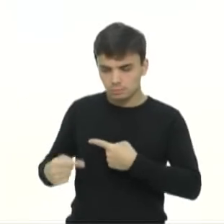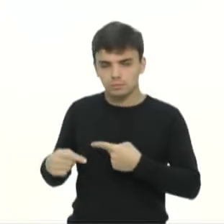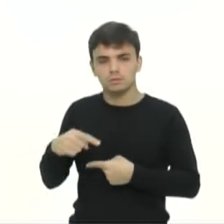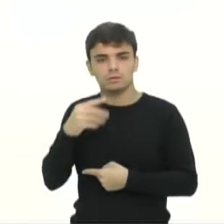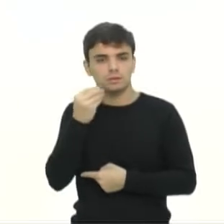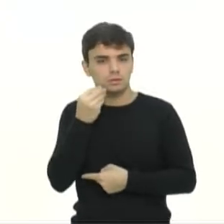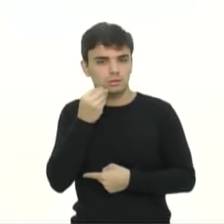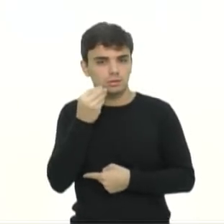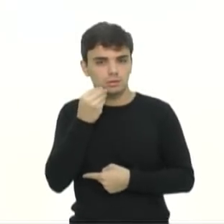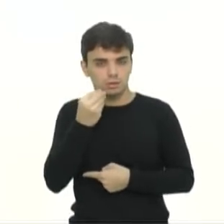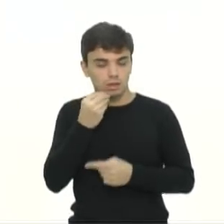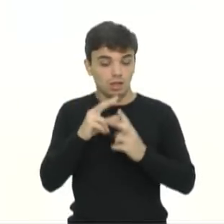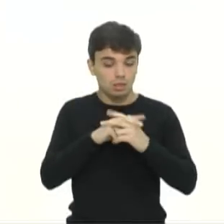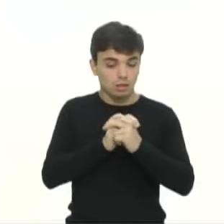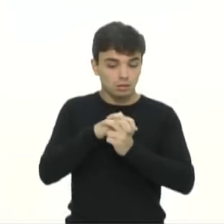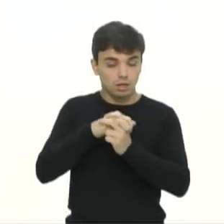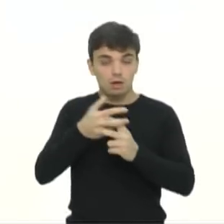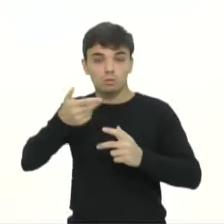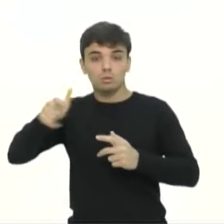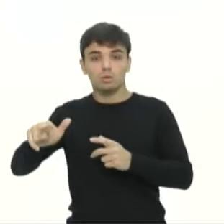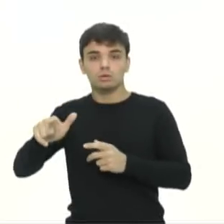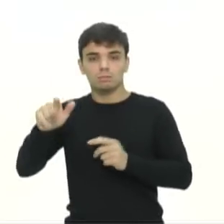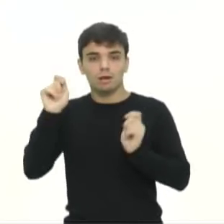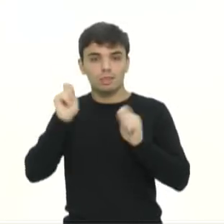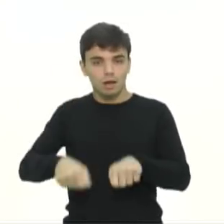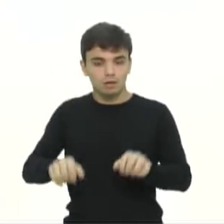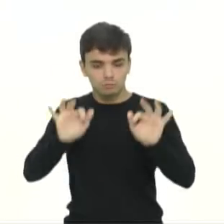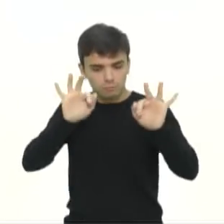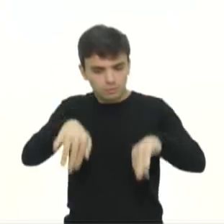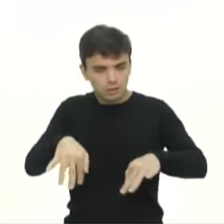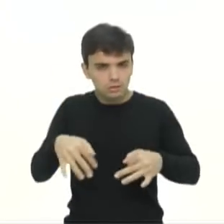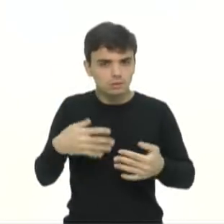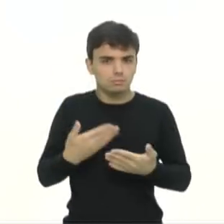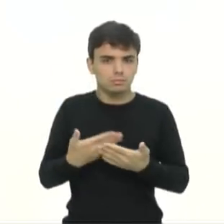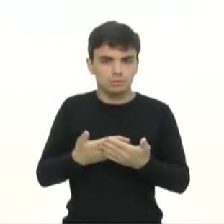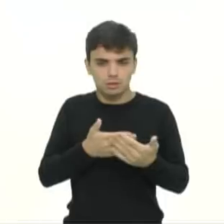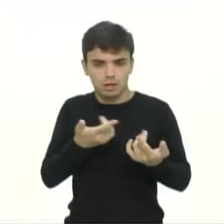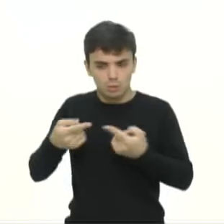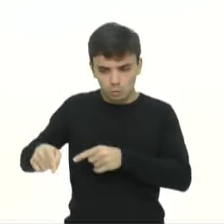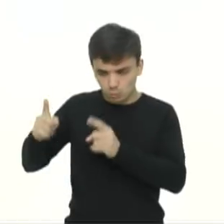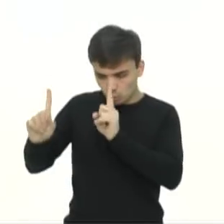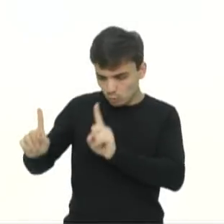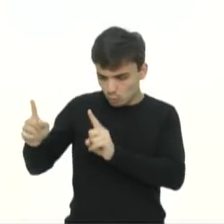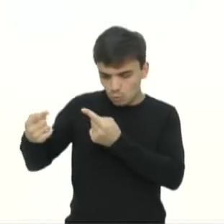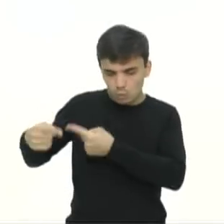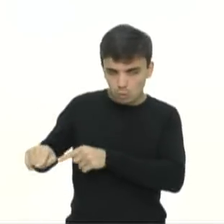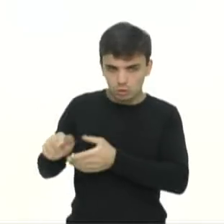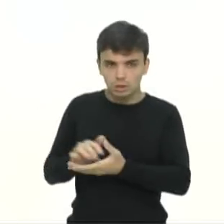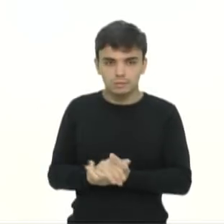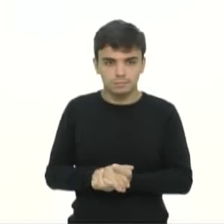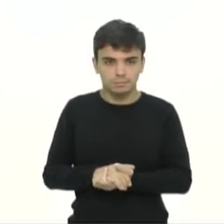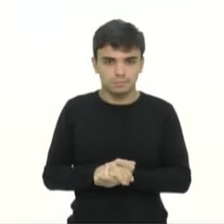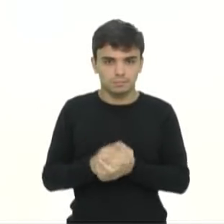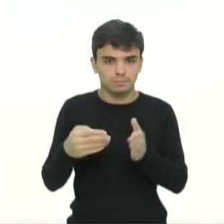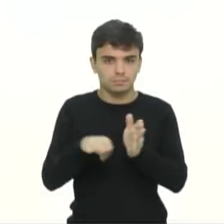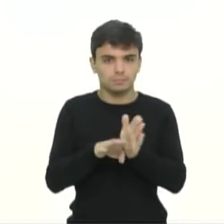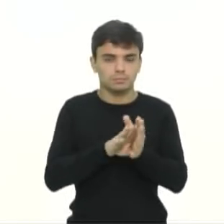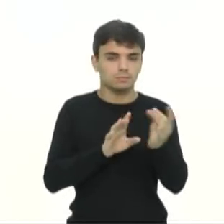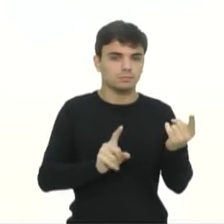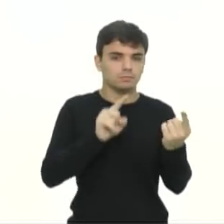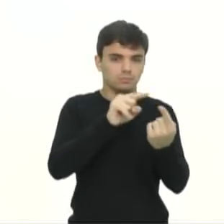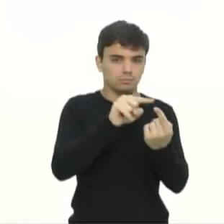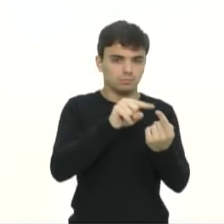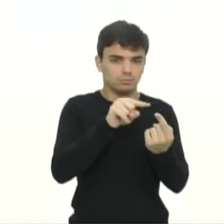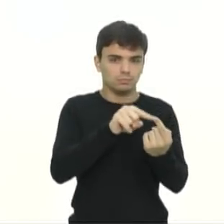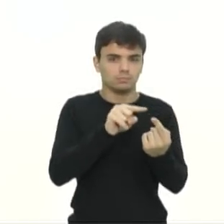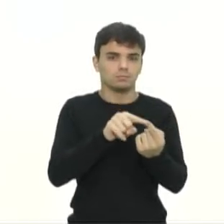aplicar um outro golpe ali para tentar finalizar a atleta adversária e chegar ao objetivo da luta,